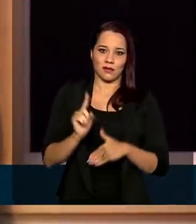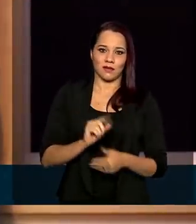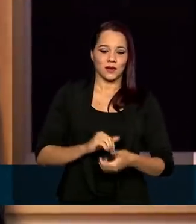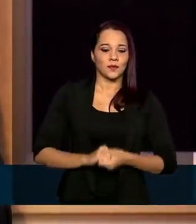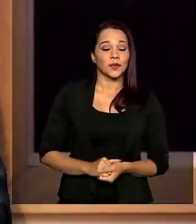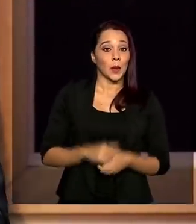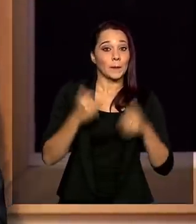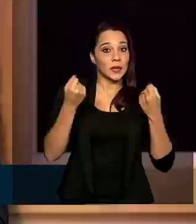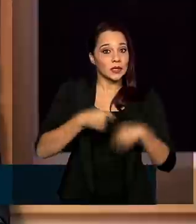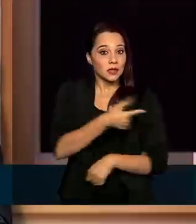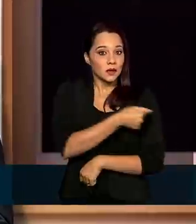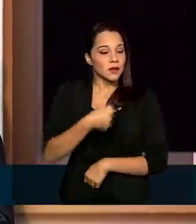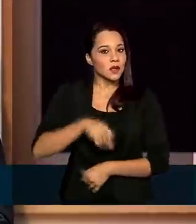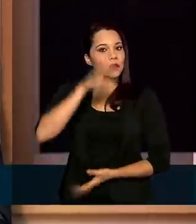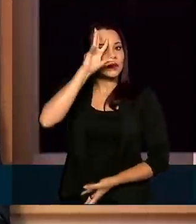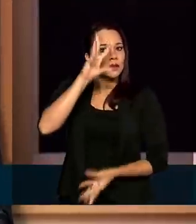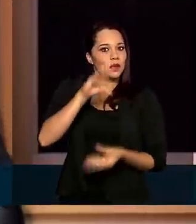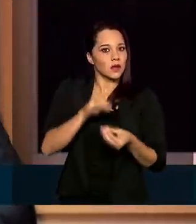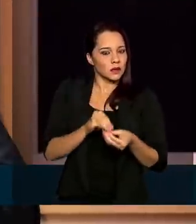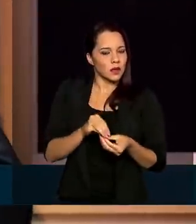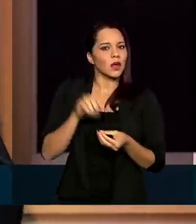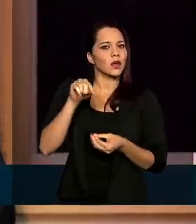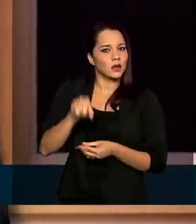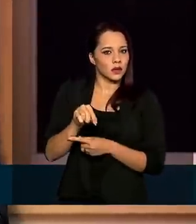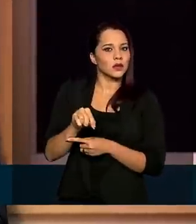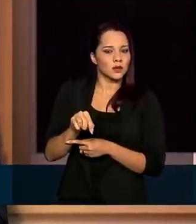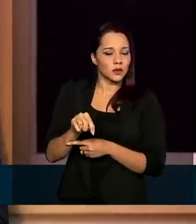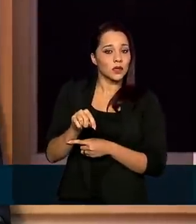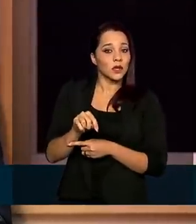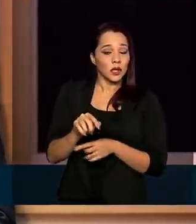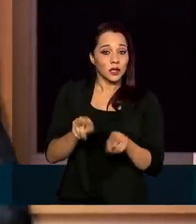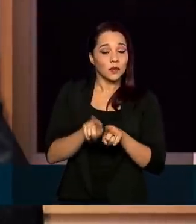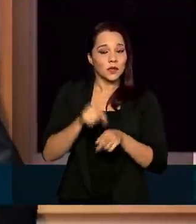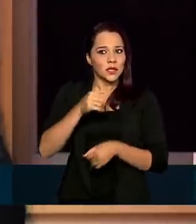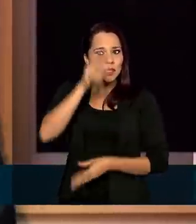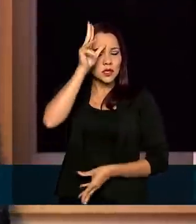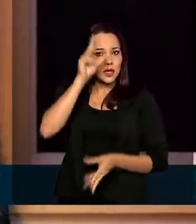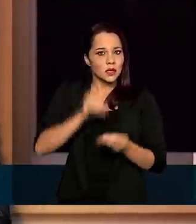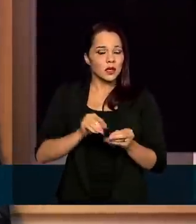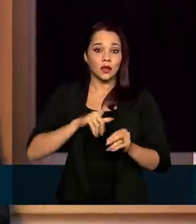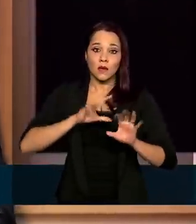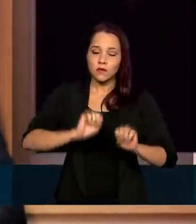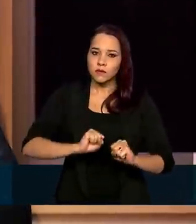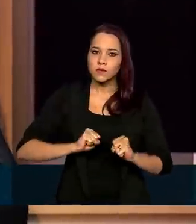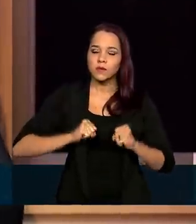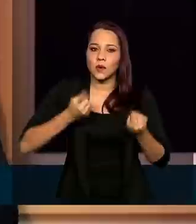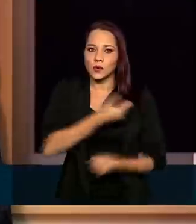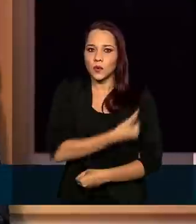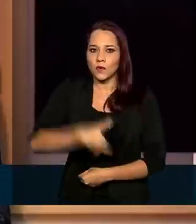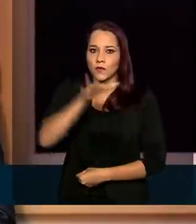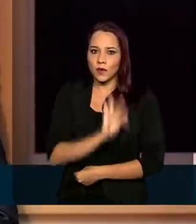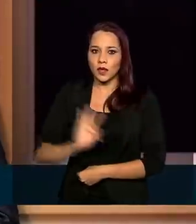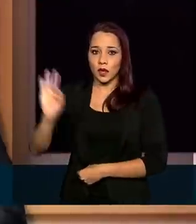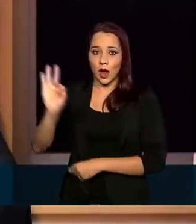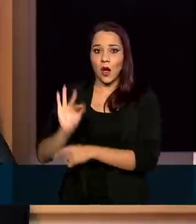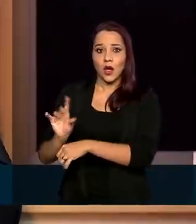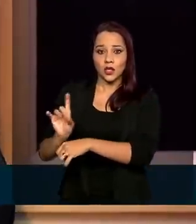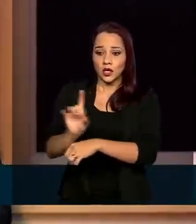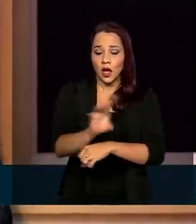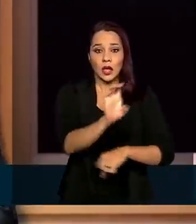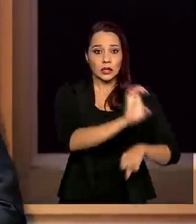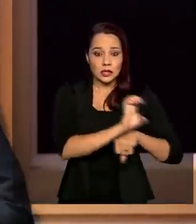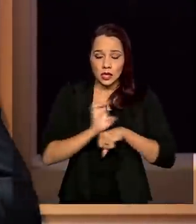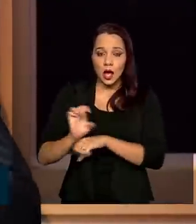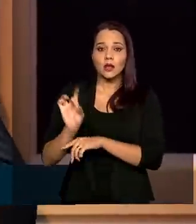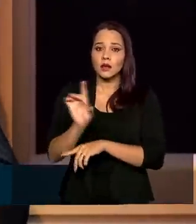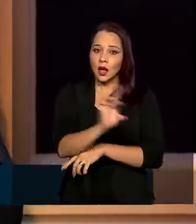semana, entender esse mérito, entender que houve um grande esforço do governo federal, dos governos estaduais,